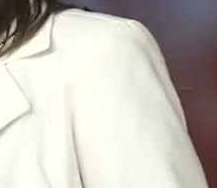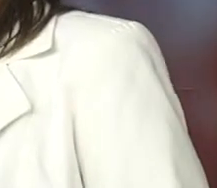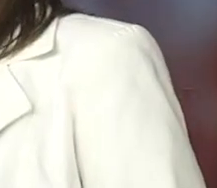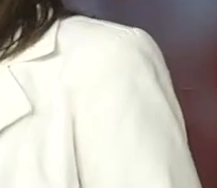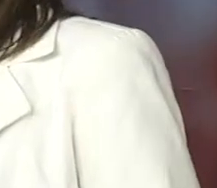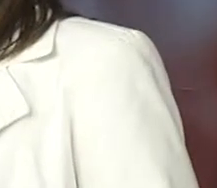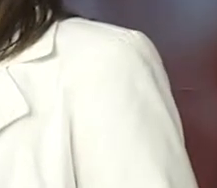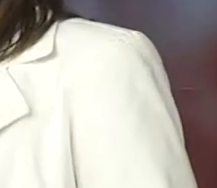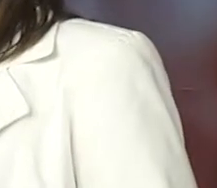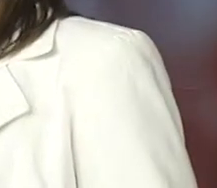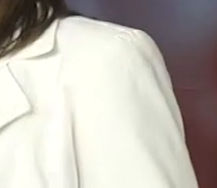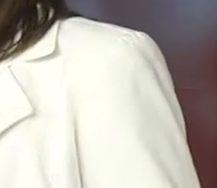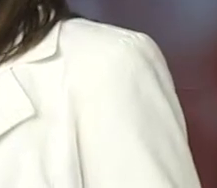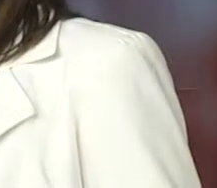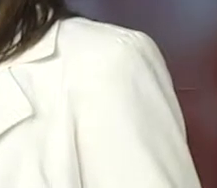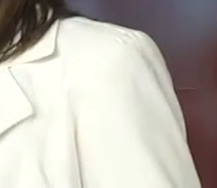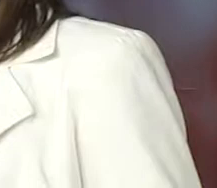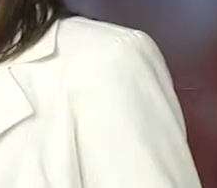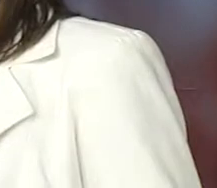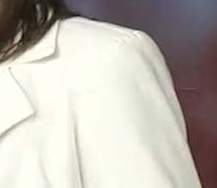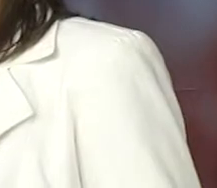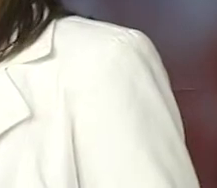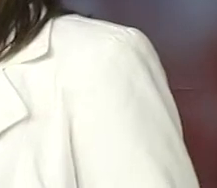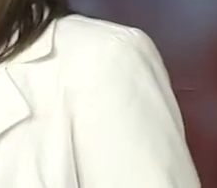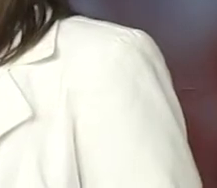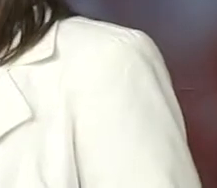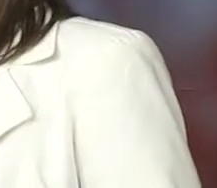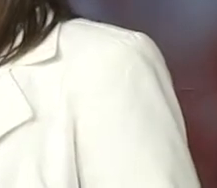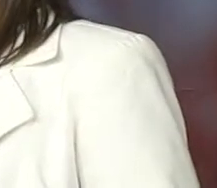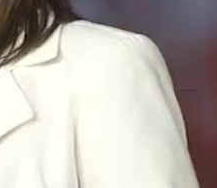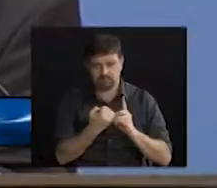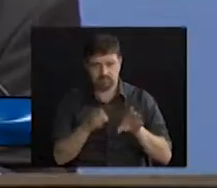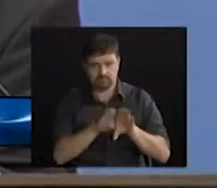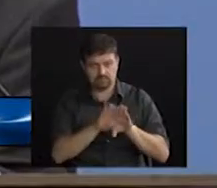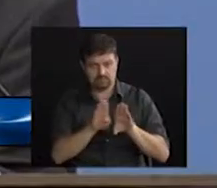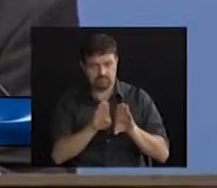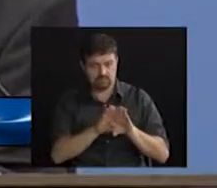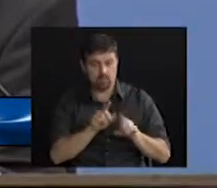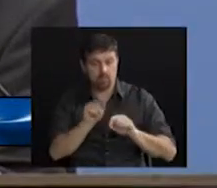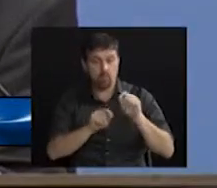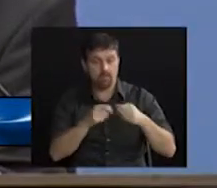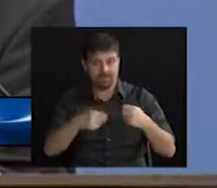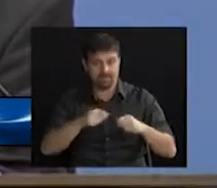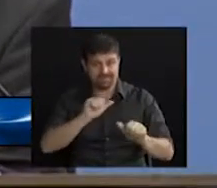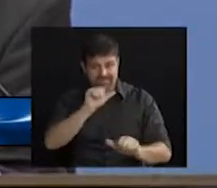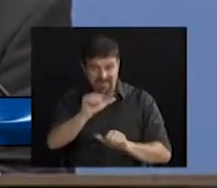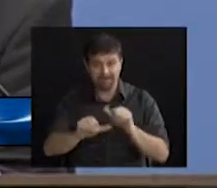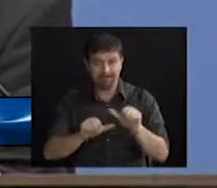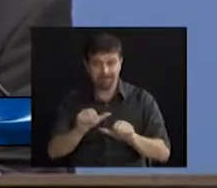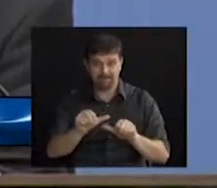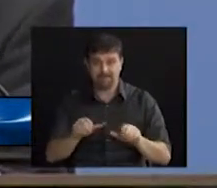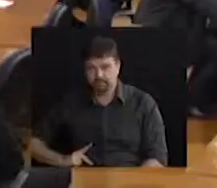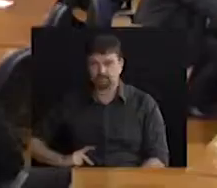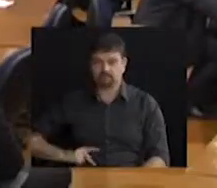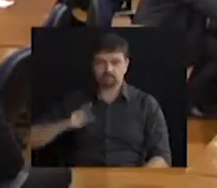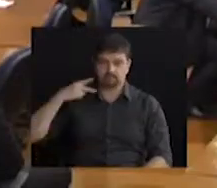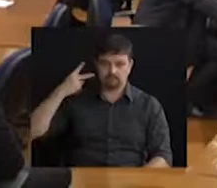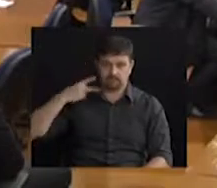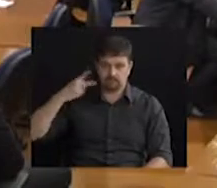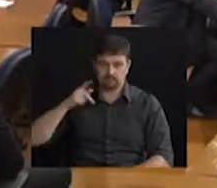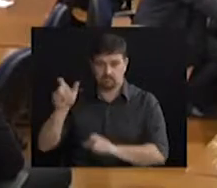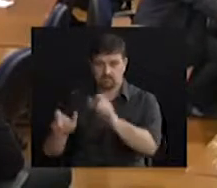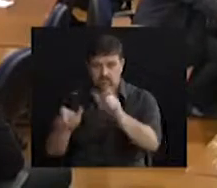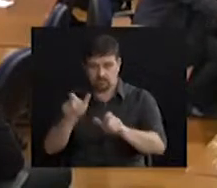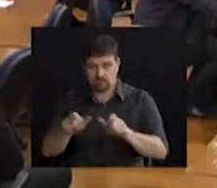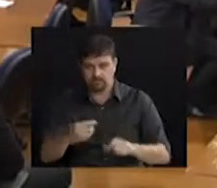no conceito de moradia popular na discussão do plano diretor de Campinas. O vereador Gustavo Peta, do PCdoB, usou a tribuna